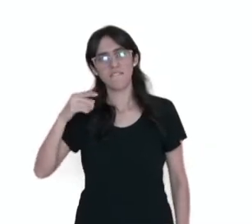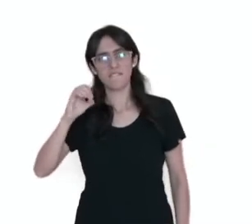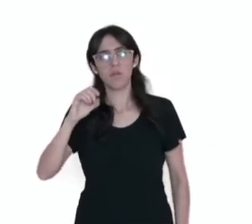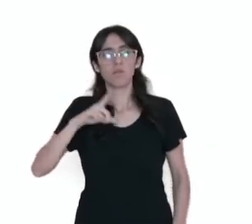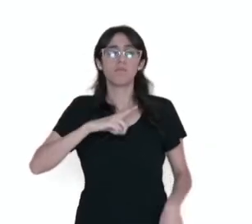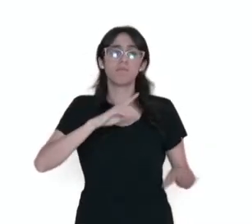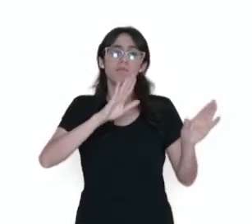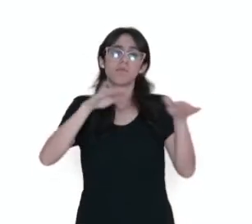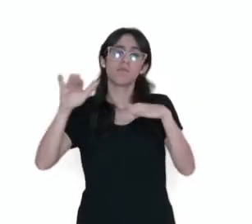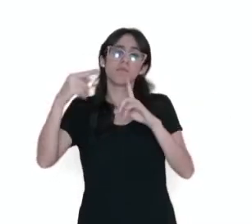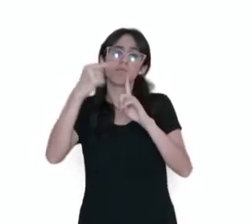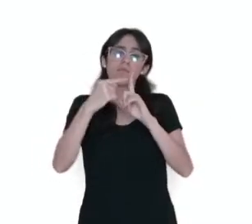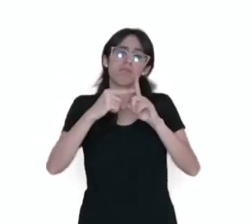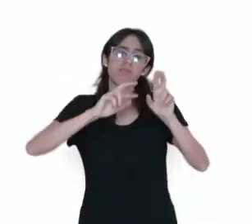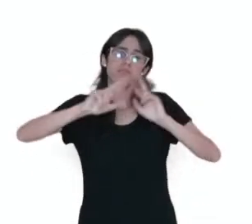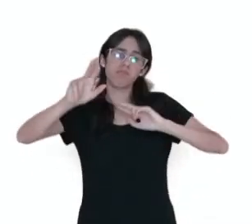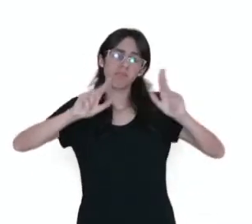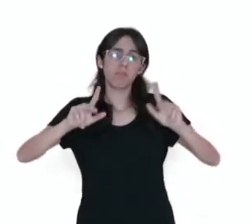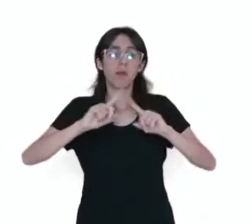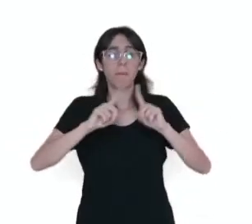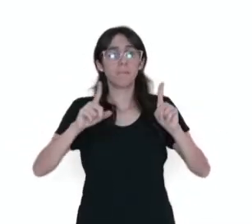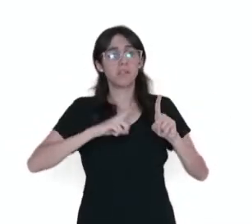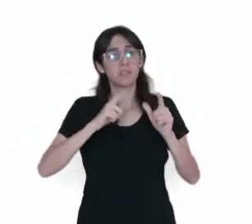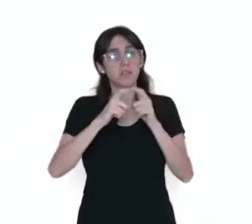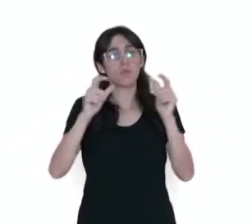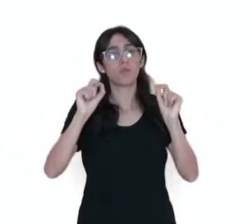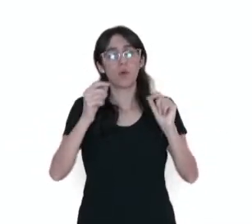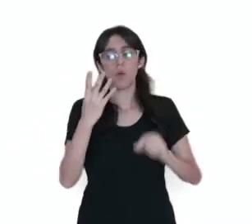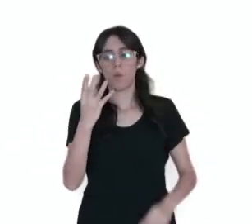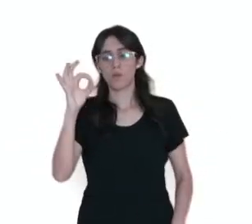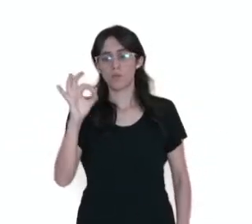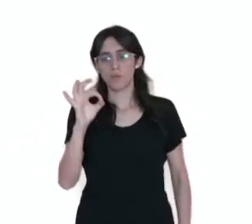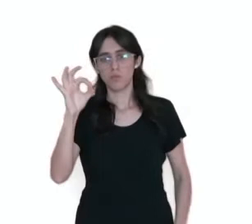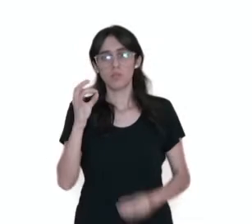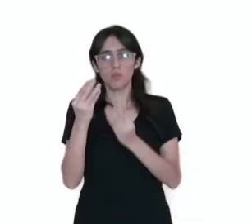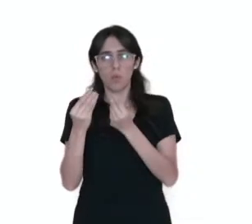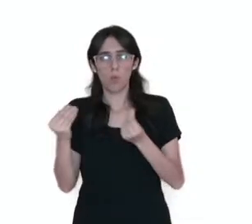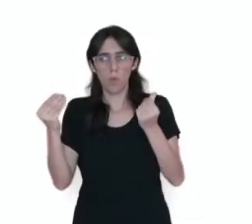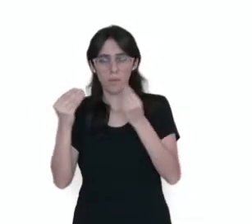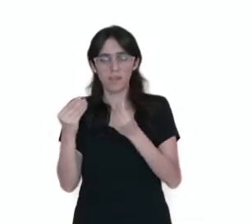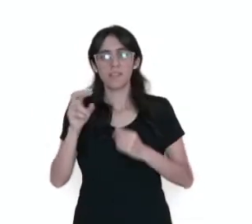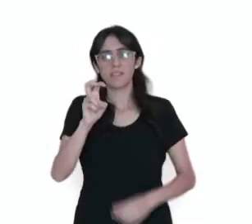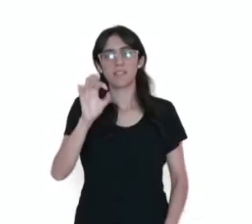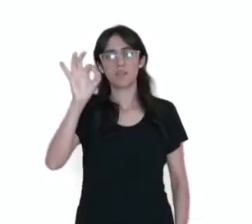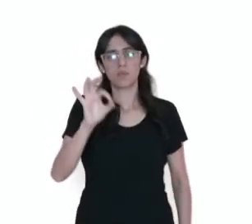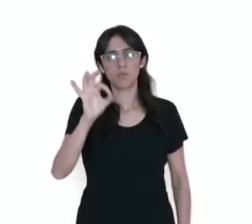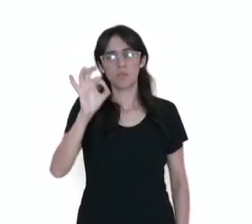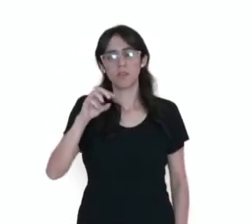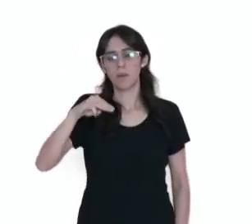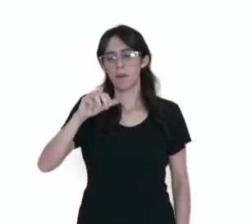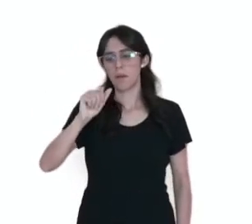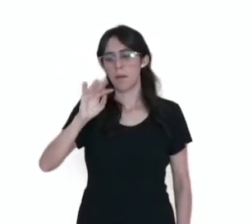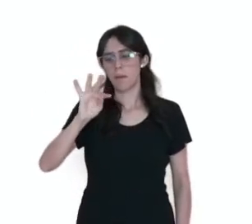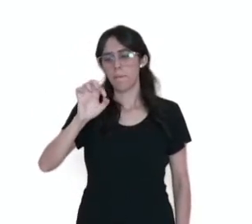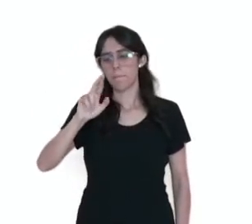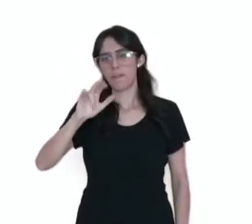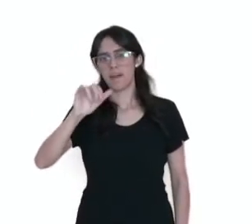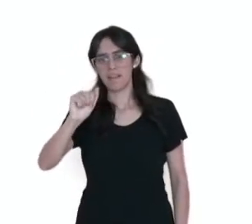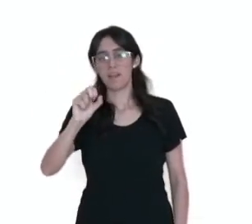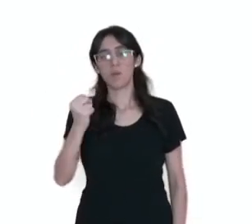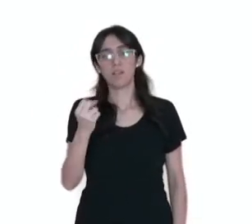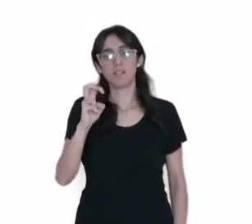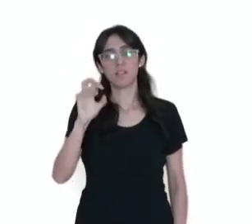muito, porém valores comuns são 4% de umidade, 5% de matéria volátil, 81% de carbono